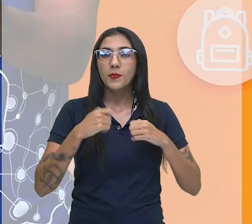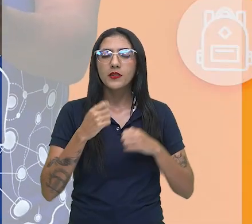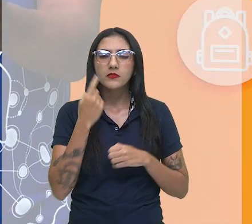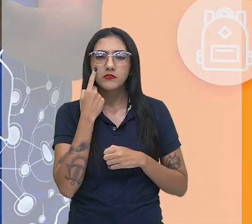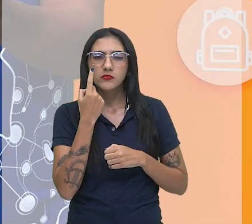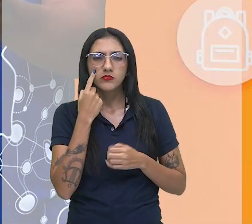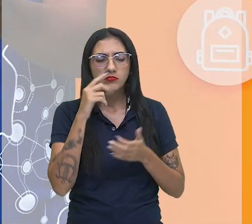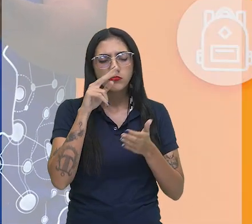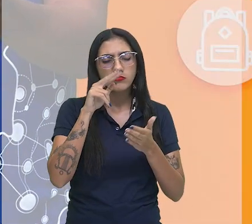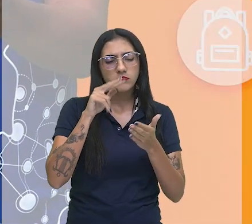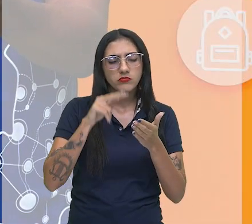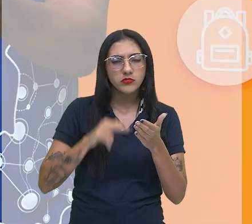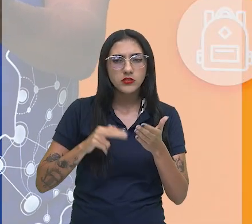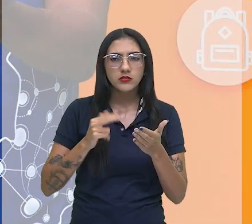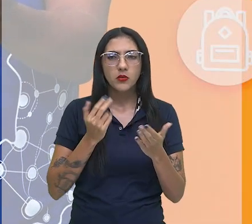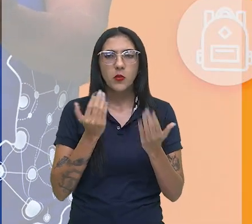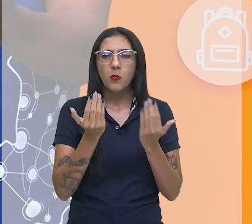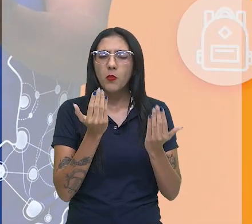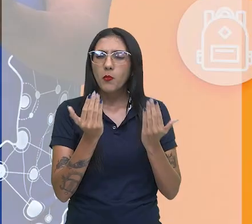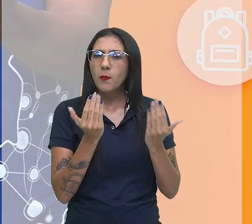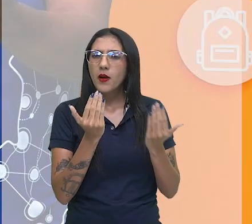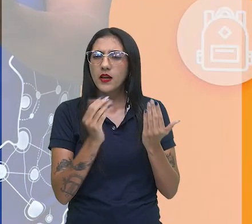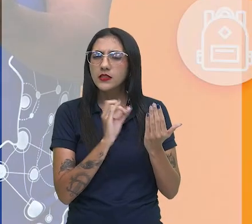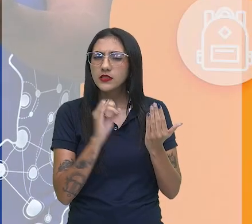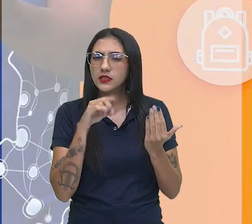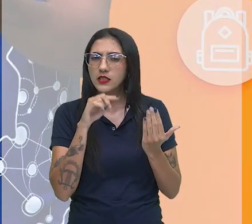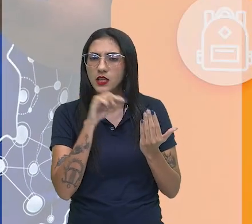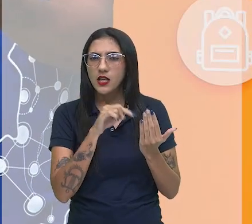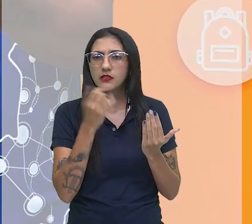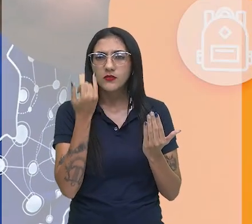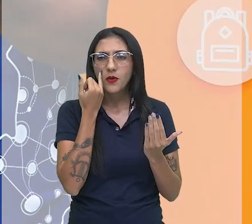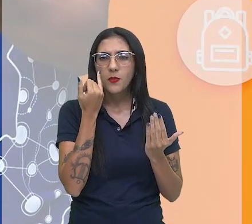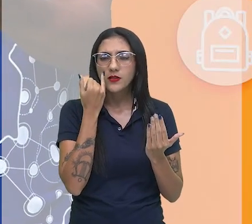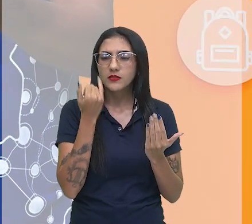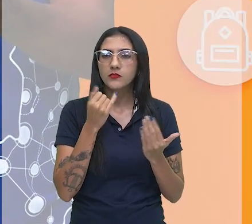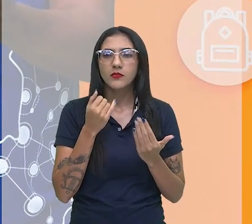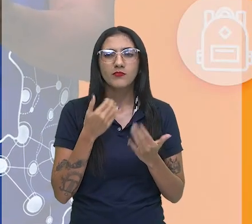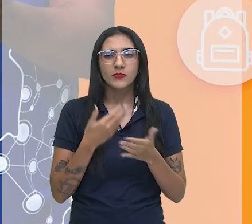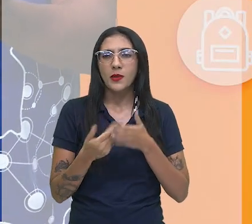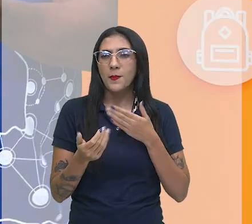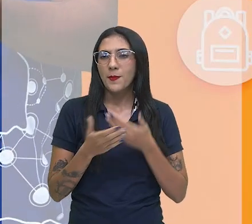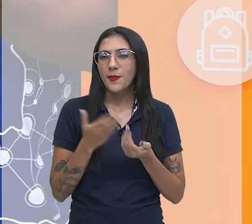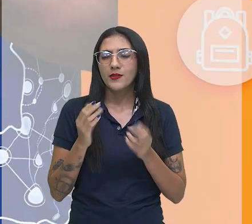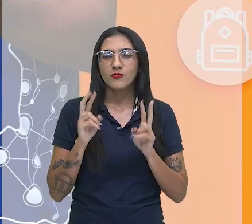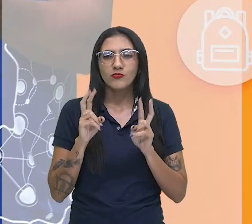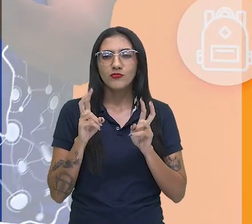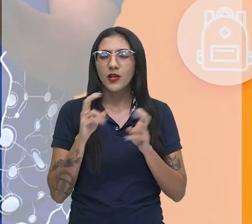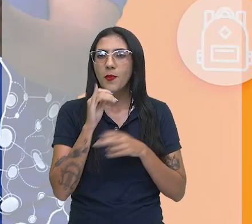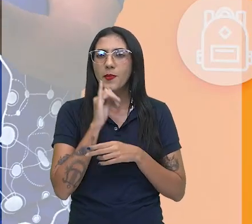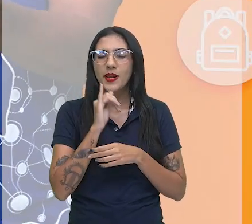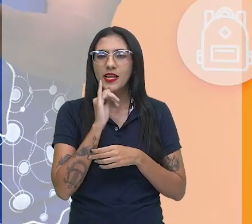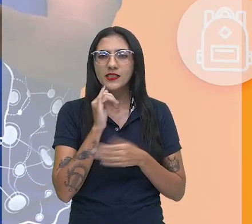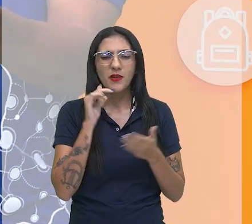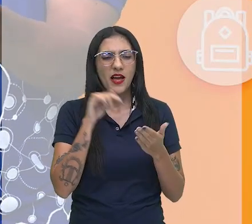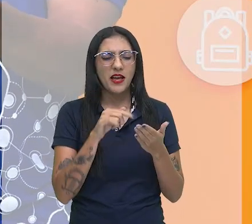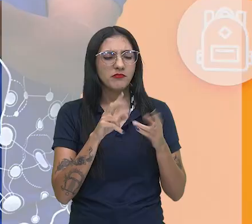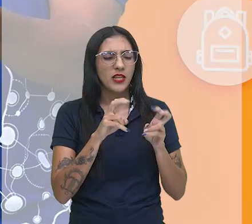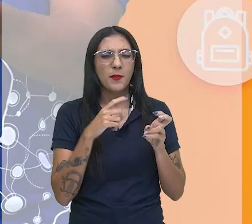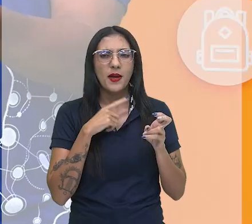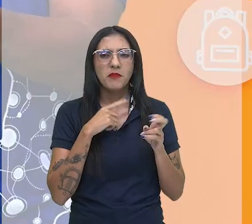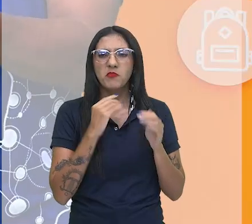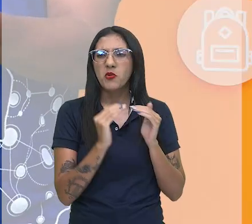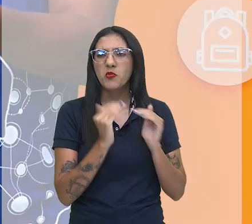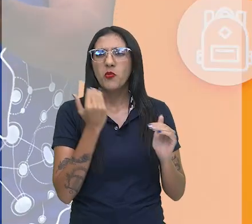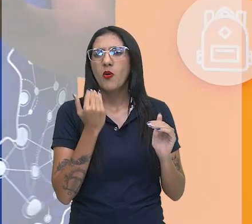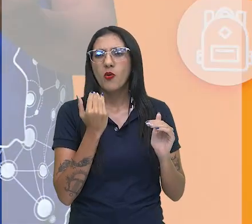primeiro constatar, né, constatar direitinho, seja para que lado for, pessoal. Né? Esse aqui eu sou contra esse